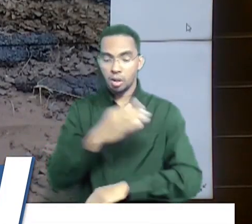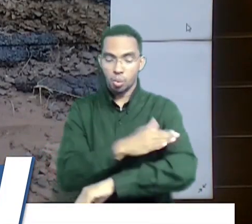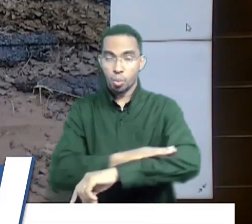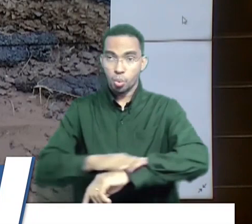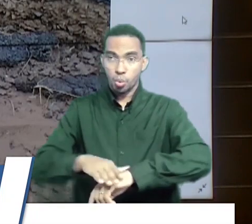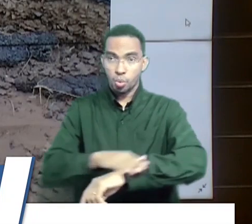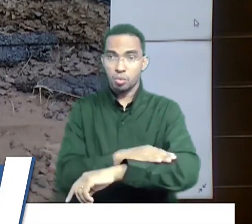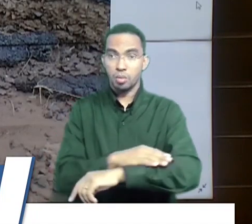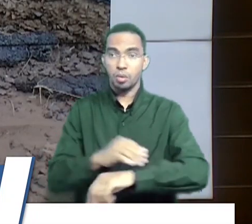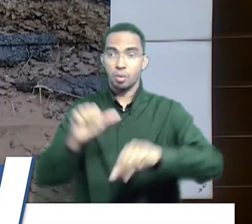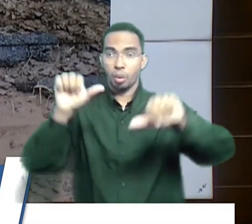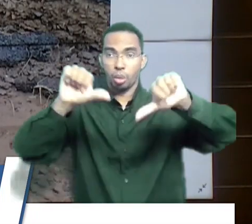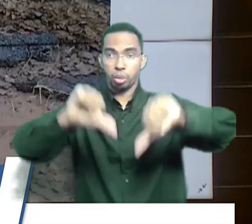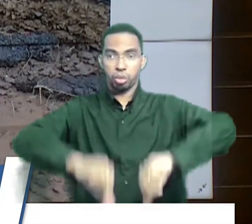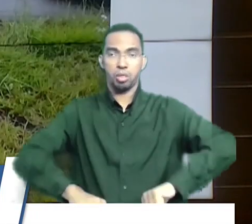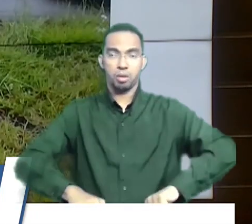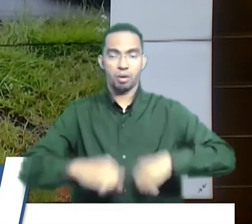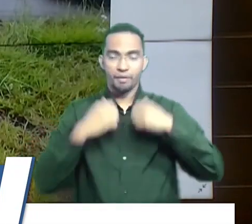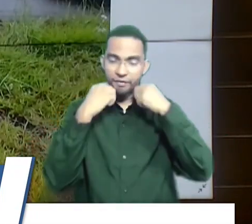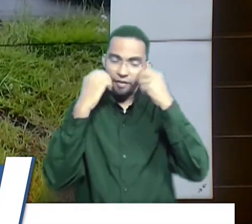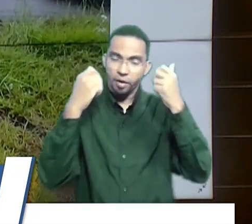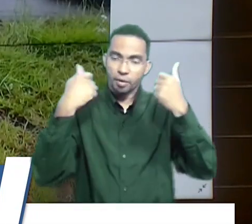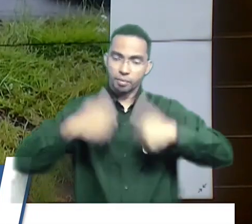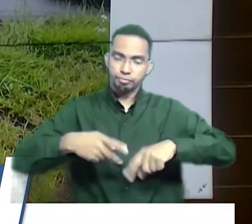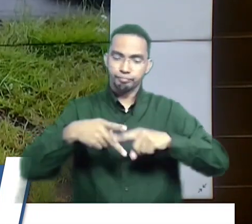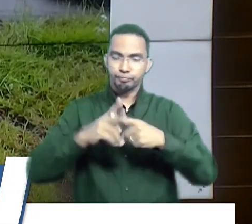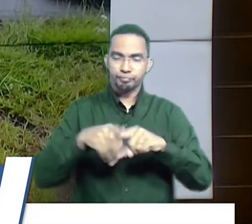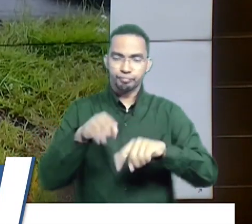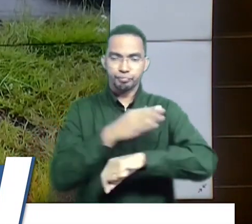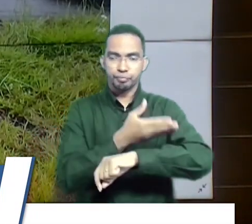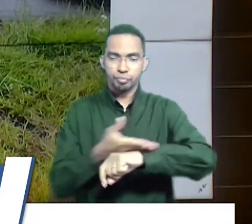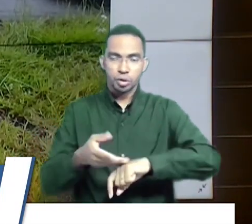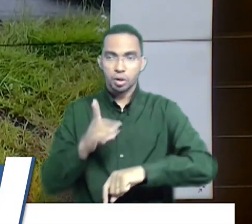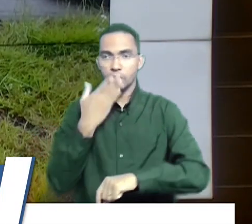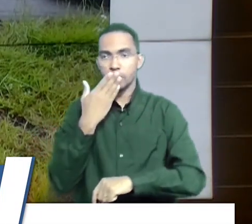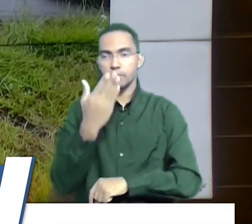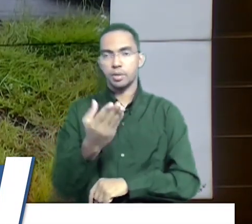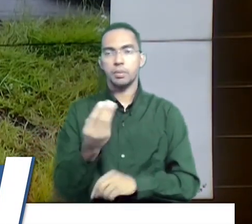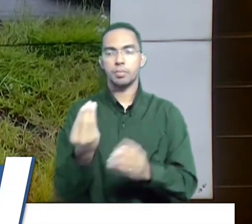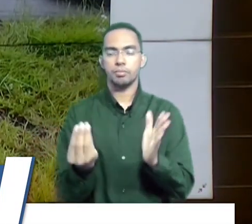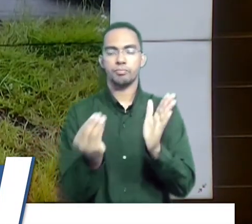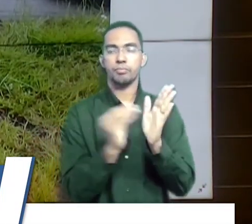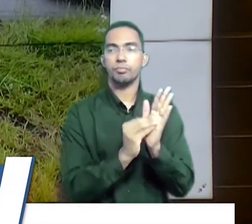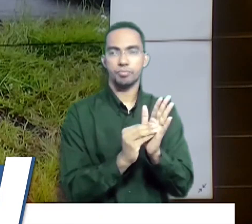uma vergonha, precisa dar um jeito. Eu vou até depois pedir para colocar